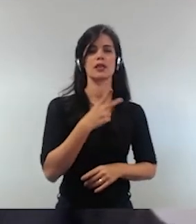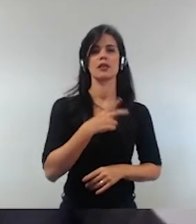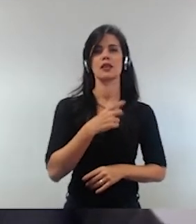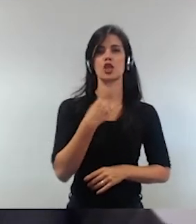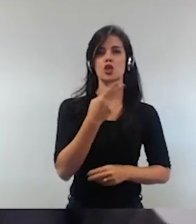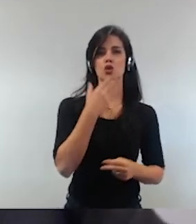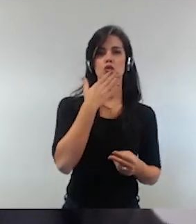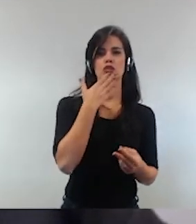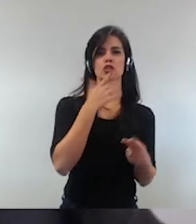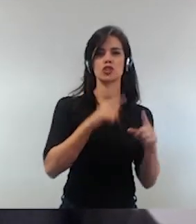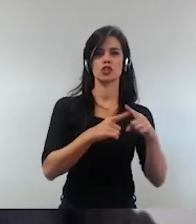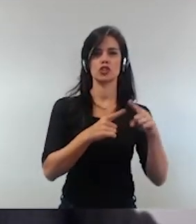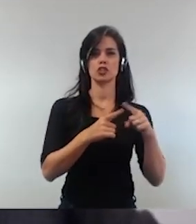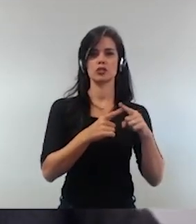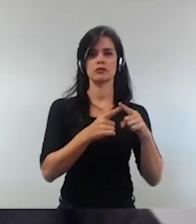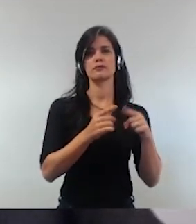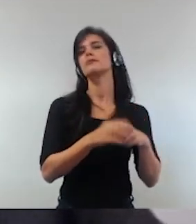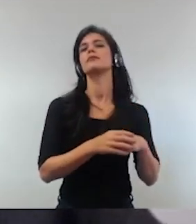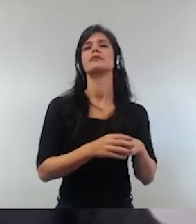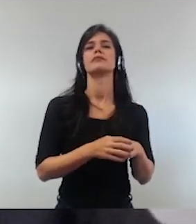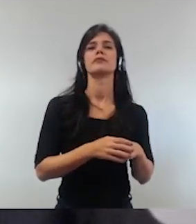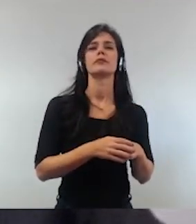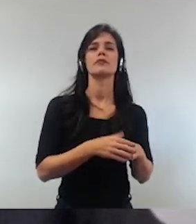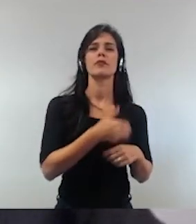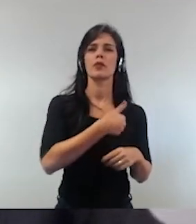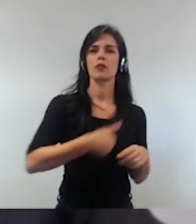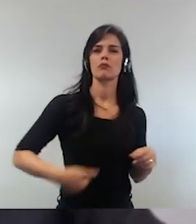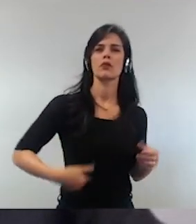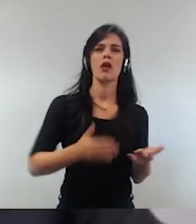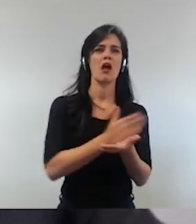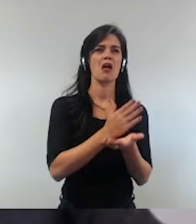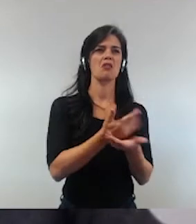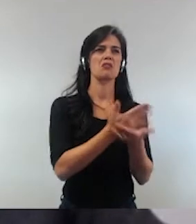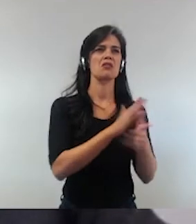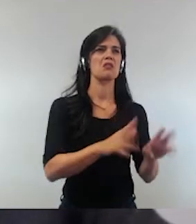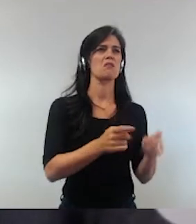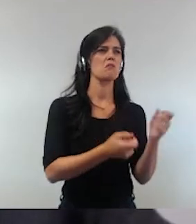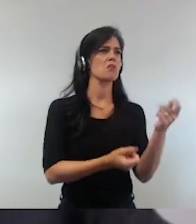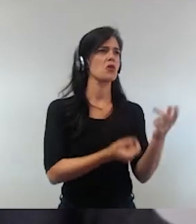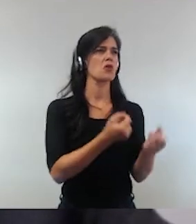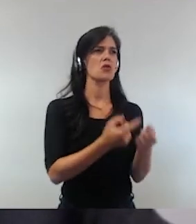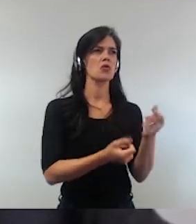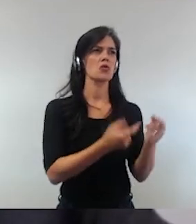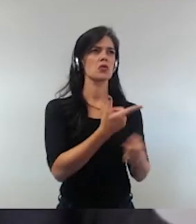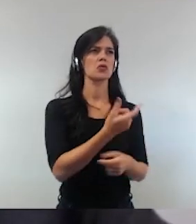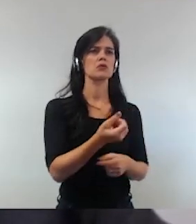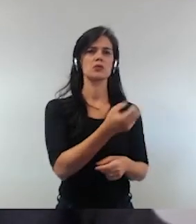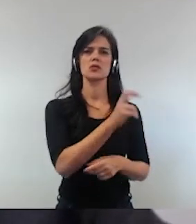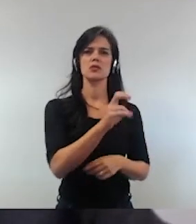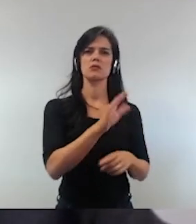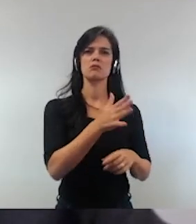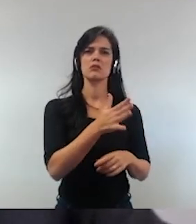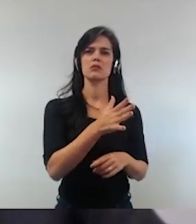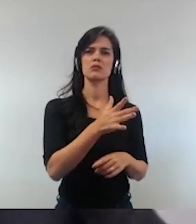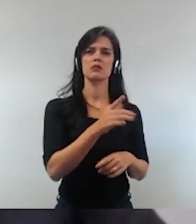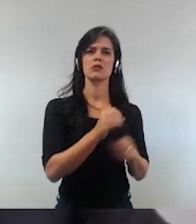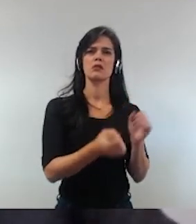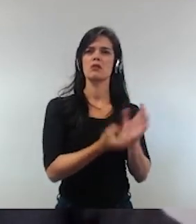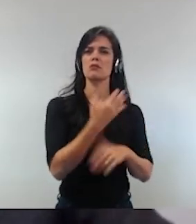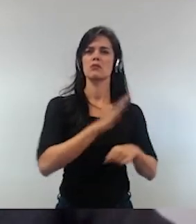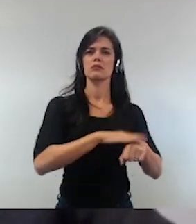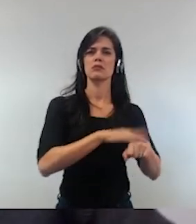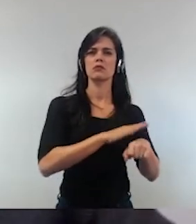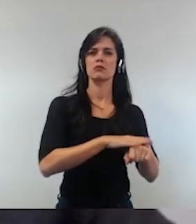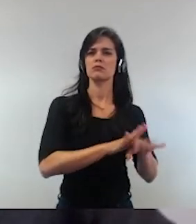Temos os contratos de concessão de serviço público, que já estão quase todos abolidos, alguns poucos sobraram. Desde 2005, passou a ser o produtor independente